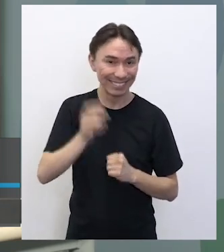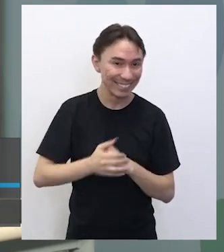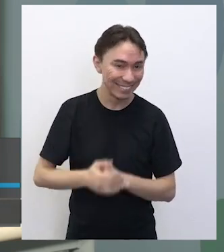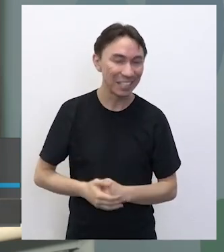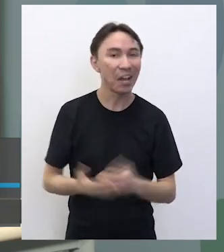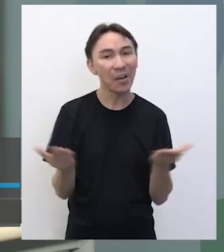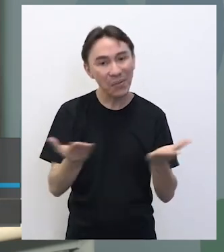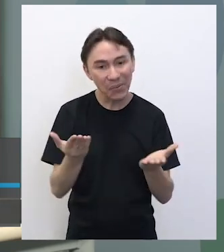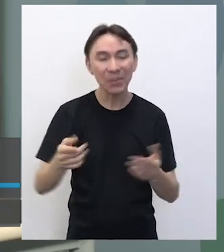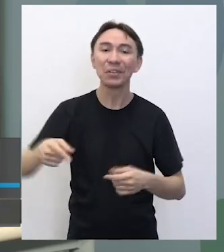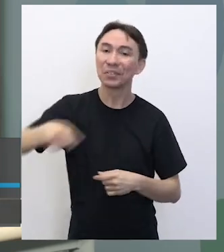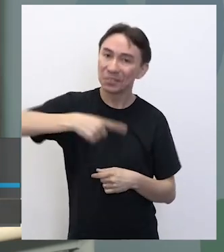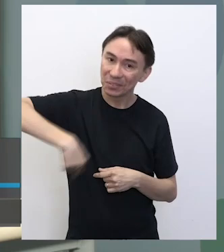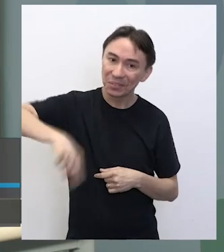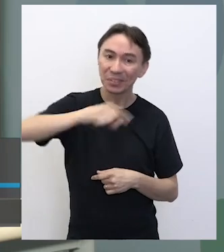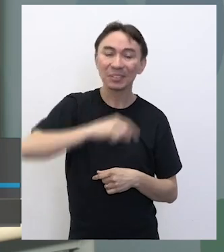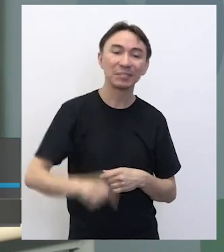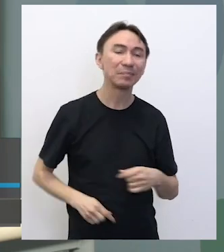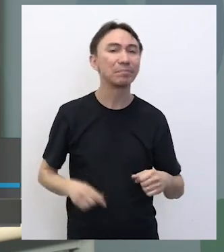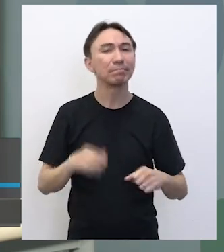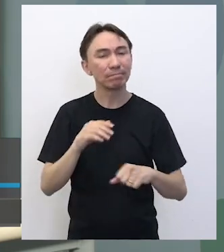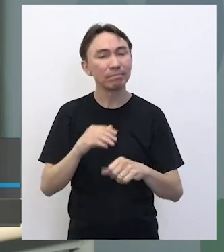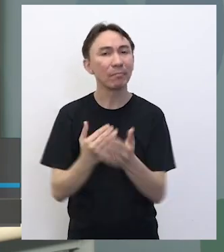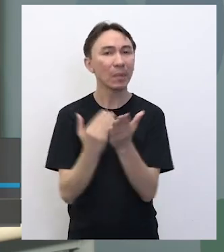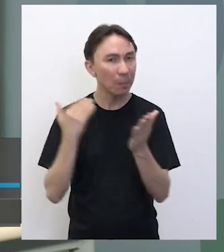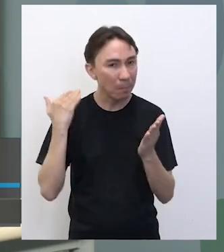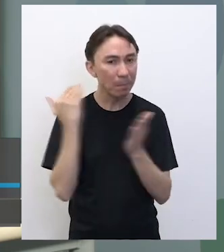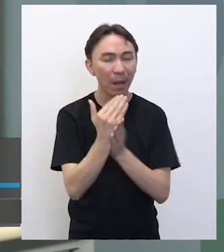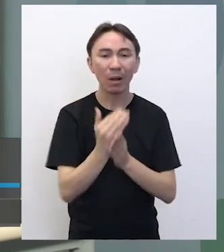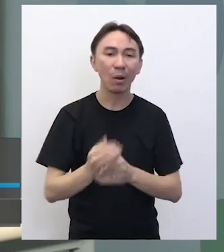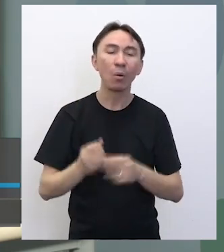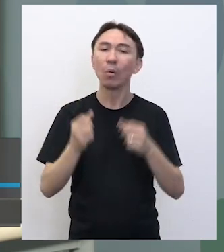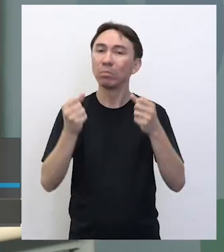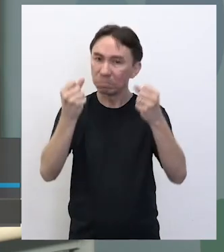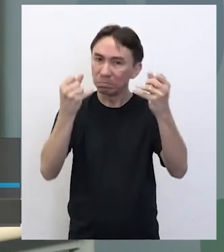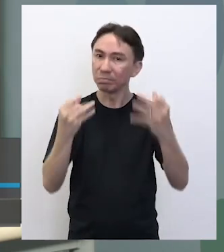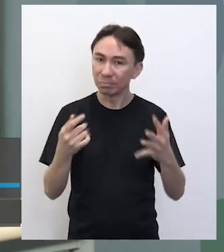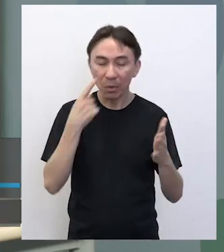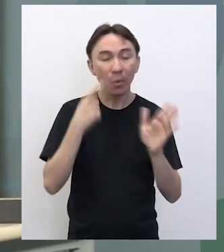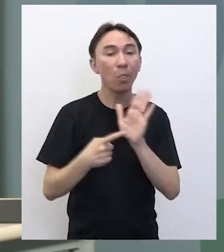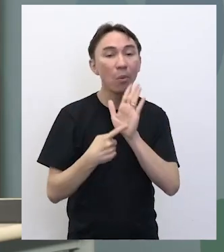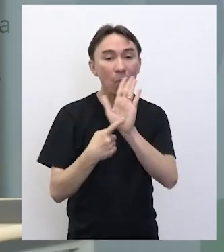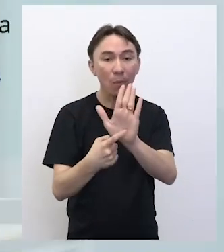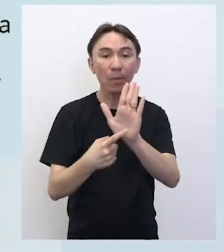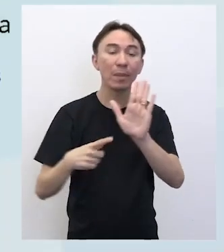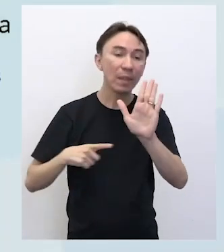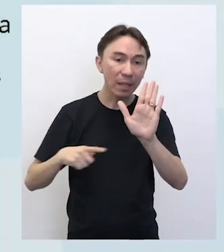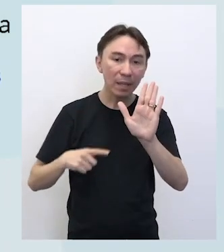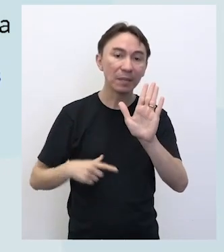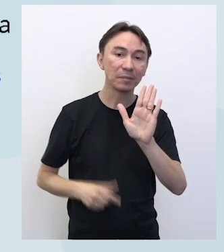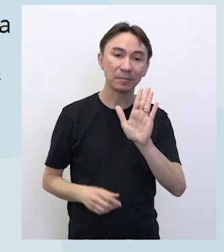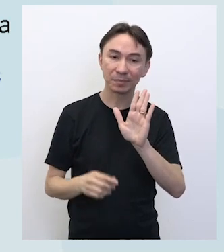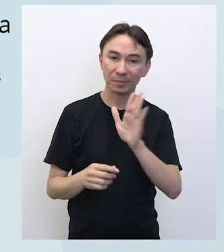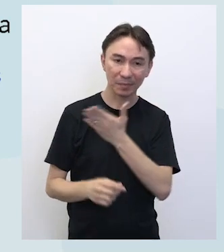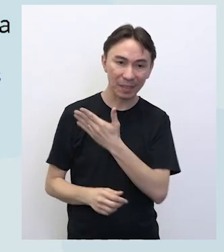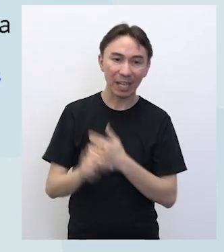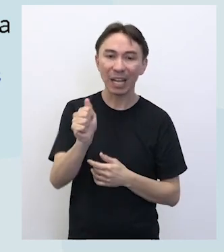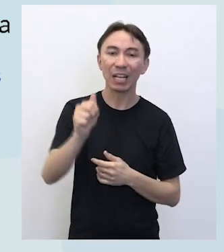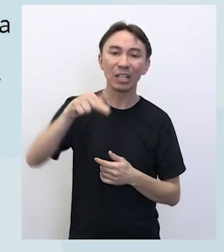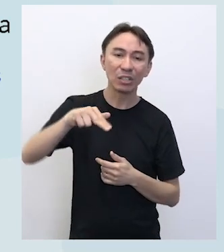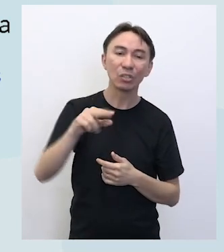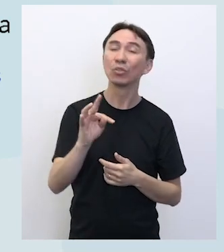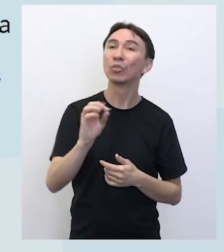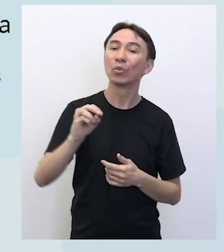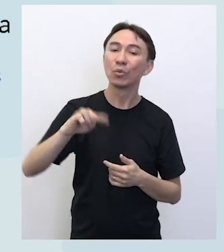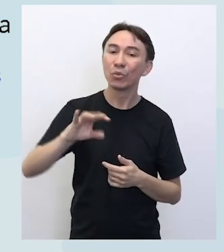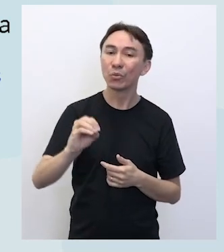esse debate trazendo um autor italiano chamado Antonio Gramsci. O Gramsci,